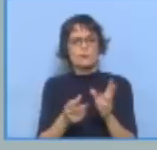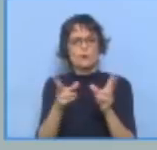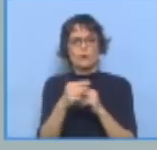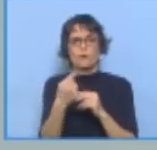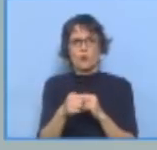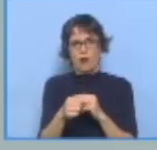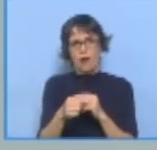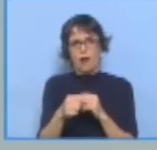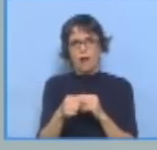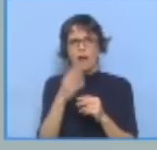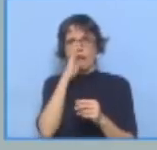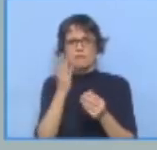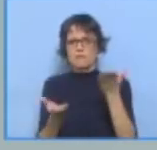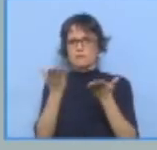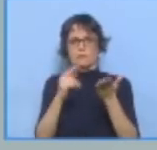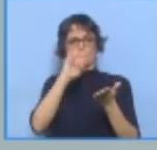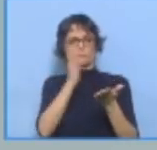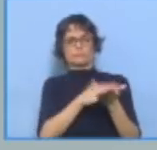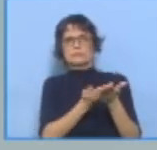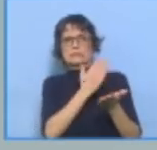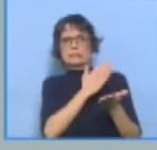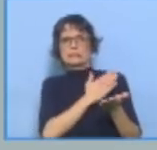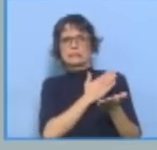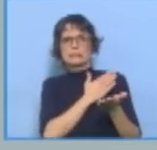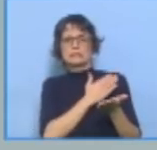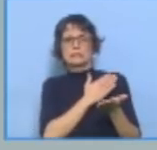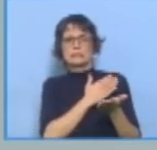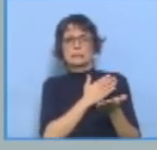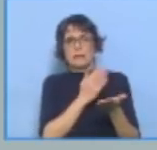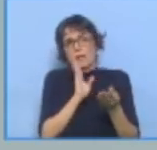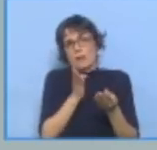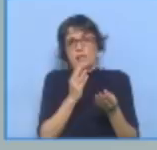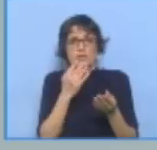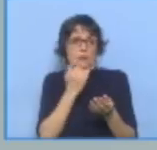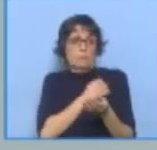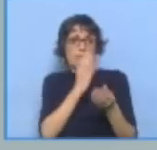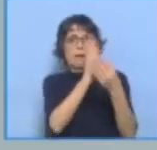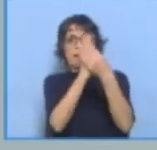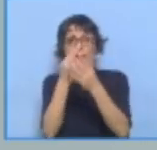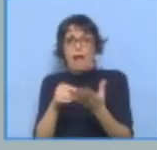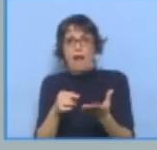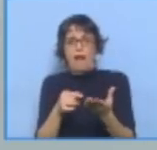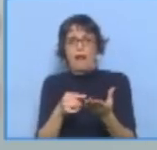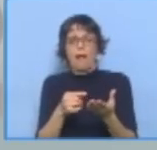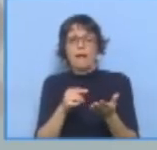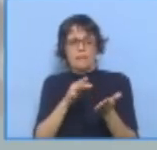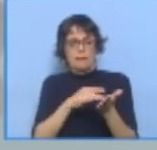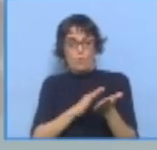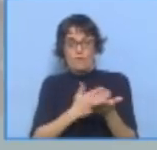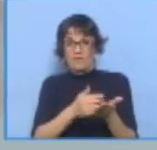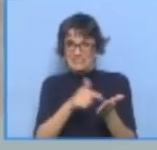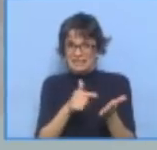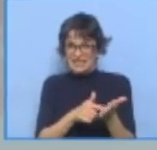que estão, enfim, nas nossas estantes e, sobretudo, se esta tradução, uma